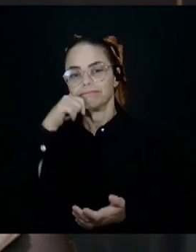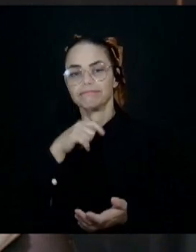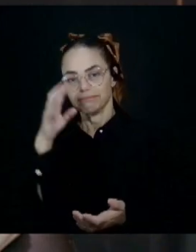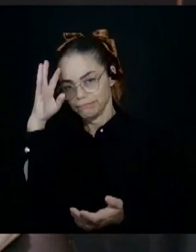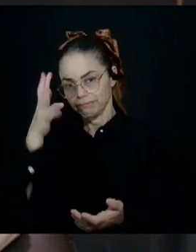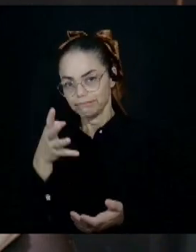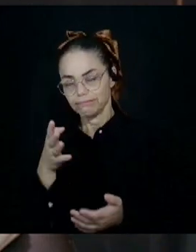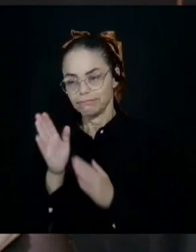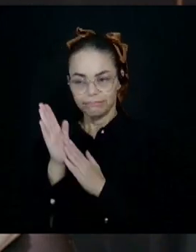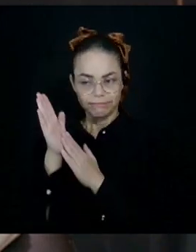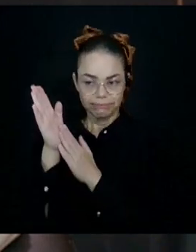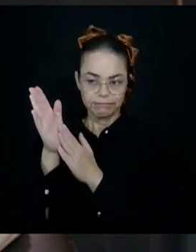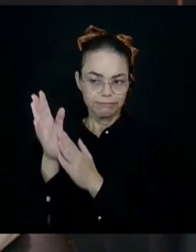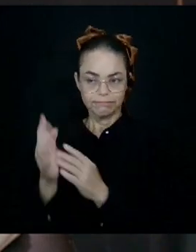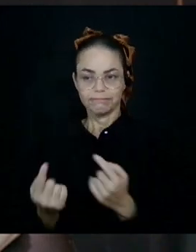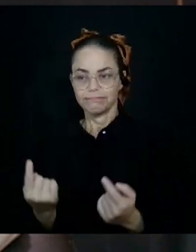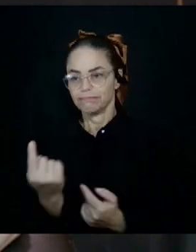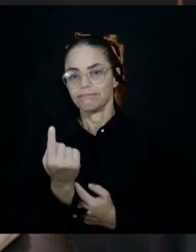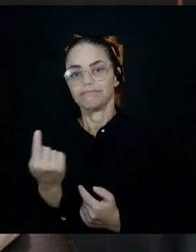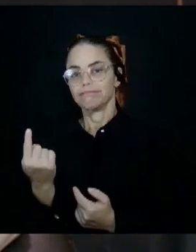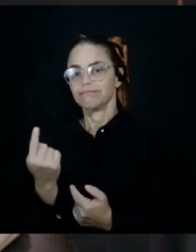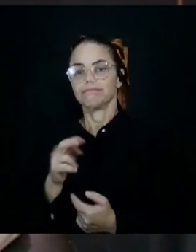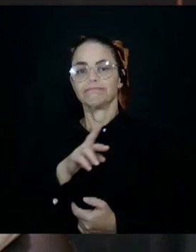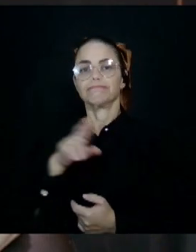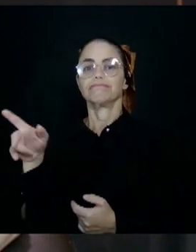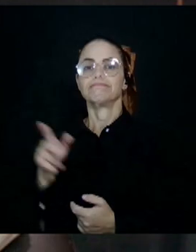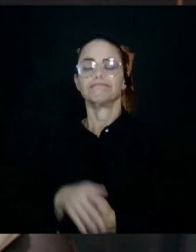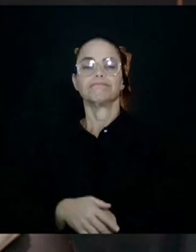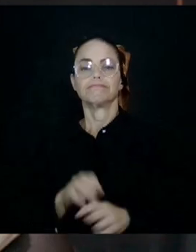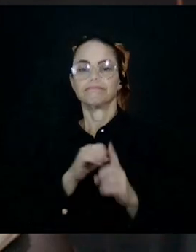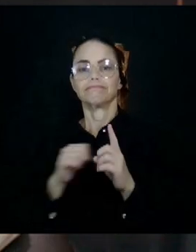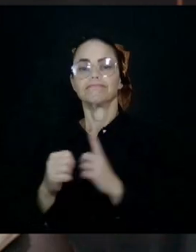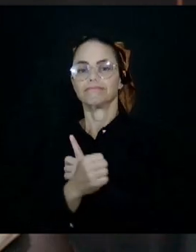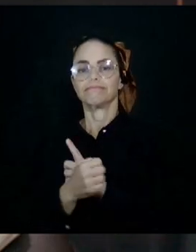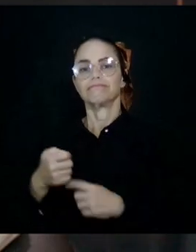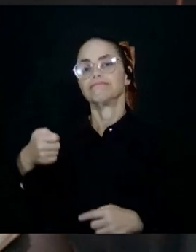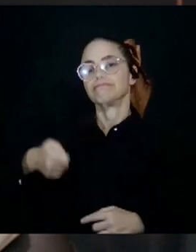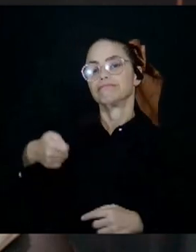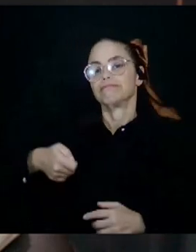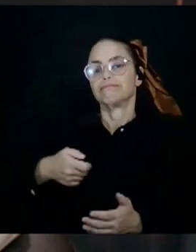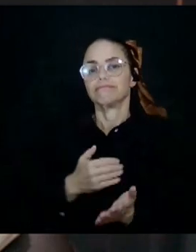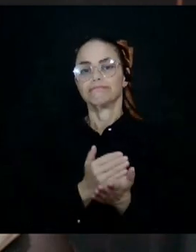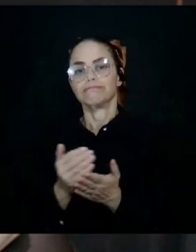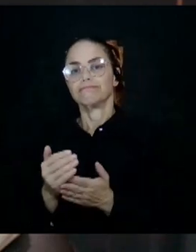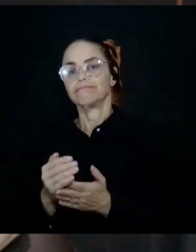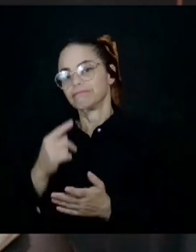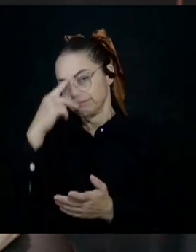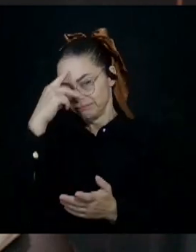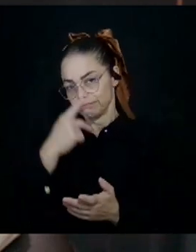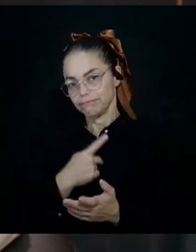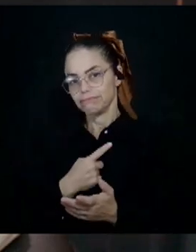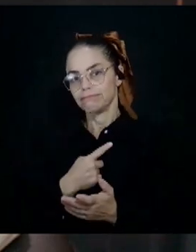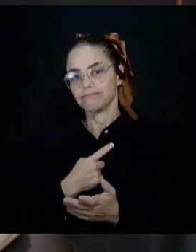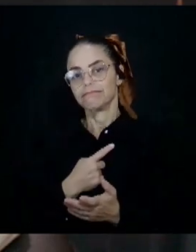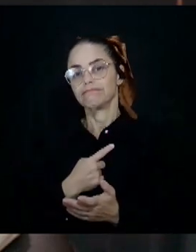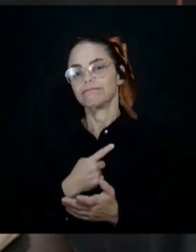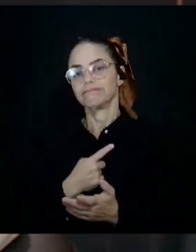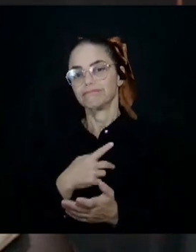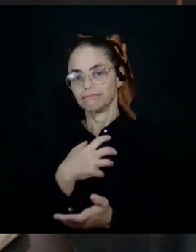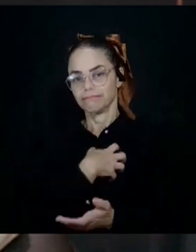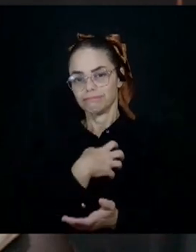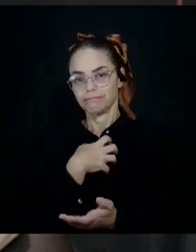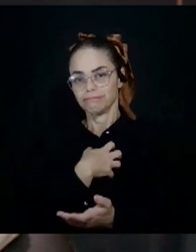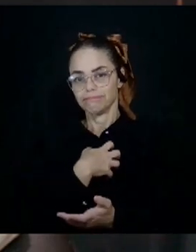script diferente do que a sociedade impõe, no começo ela mesma sente muita inadequação, né?